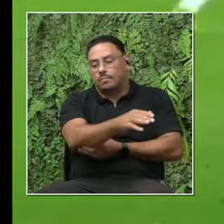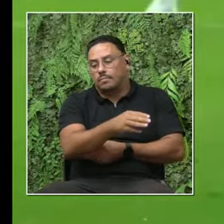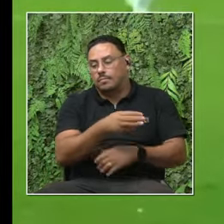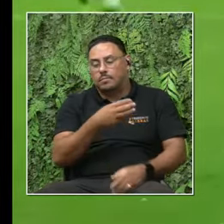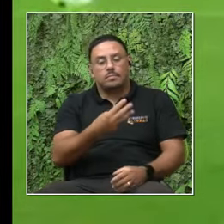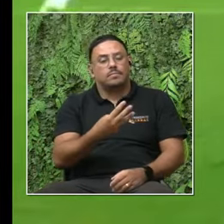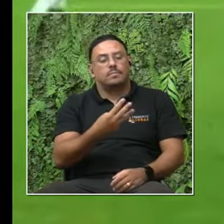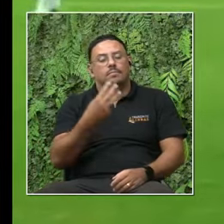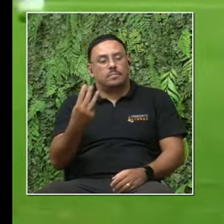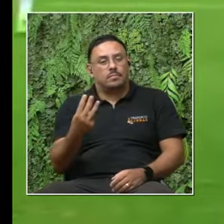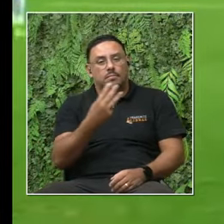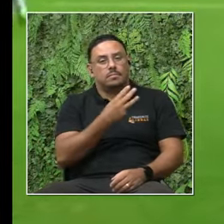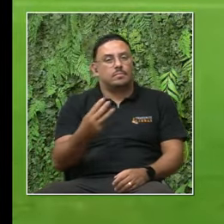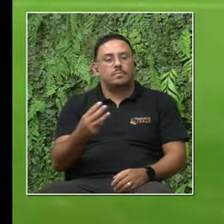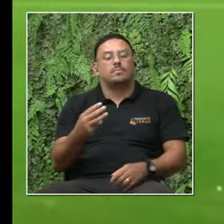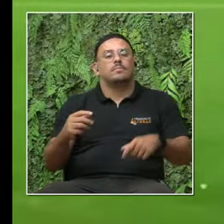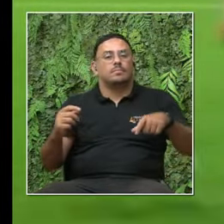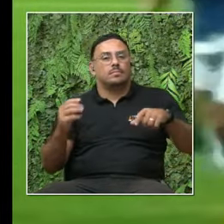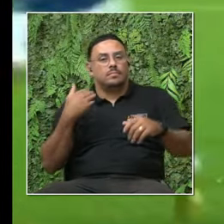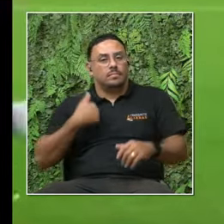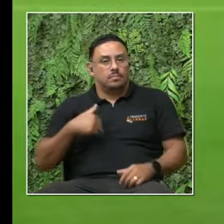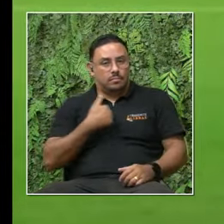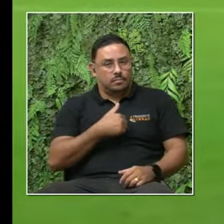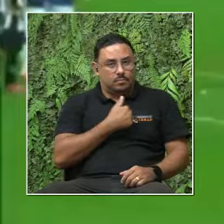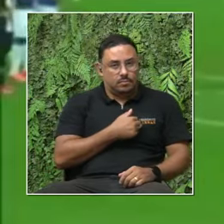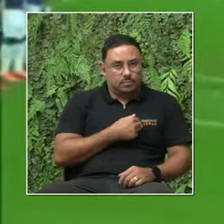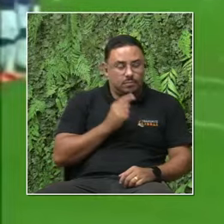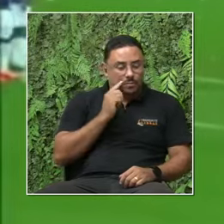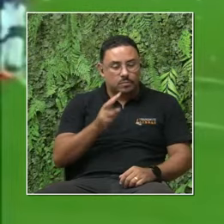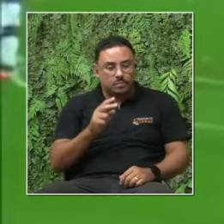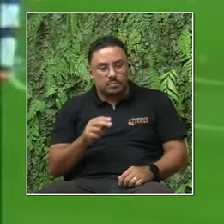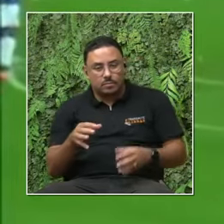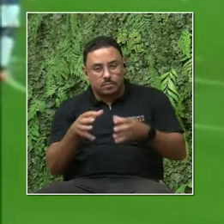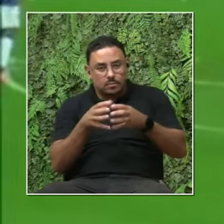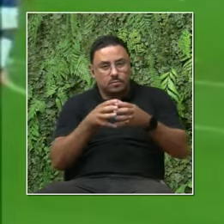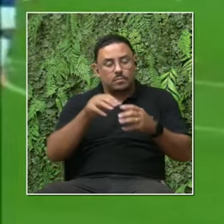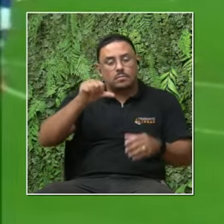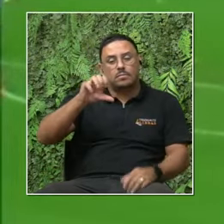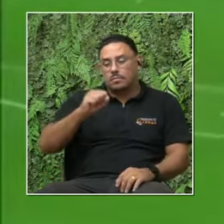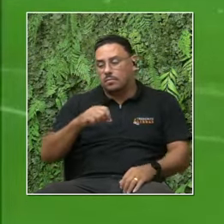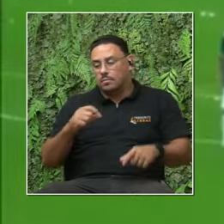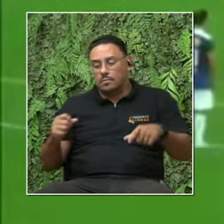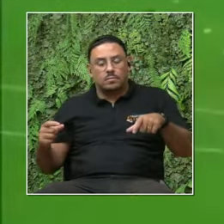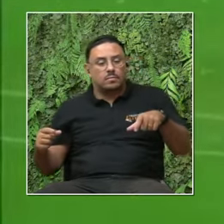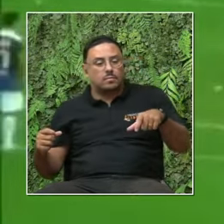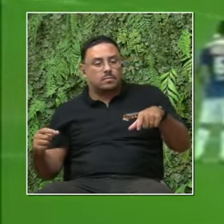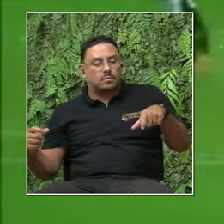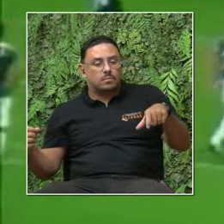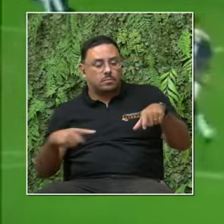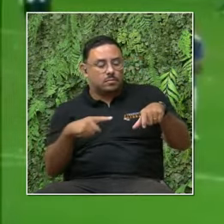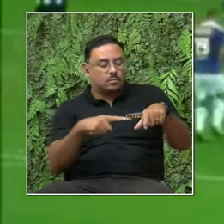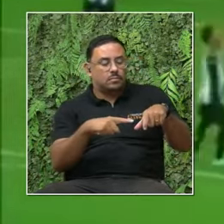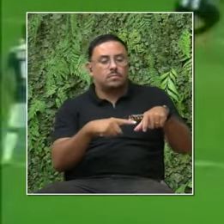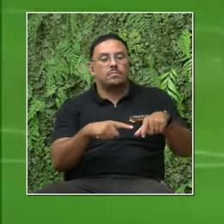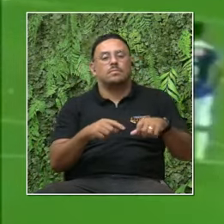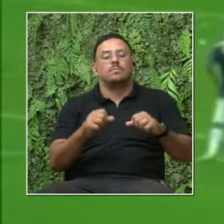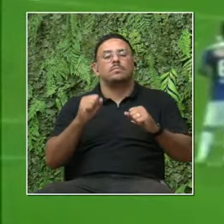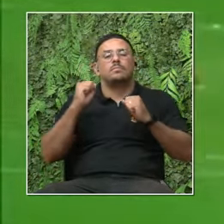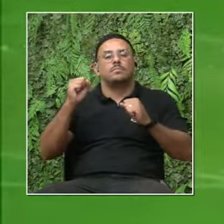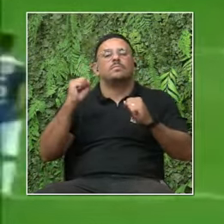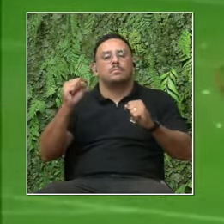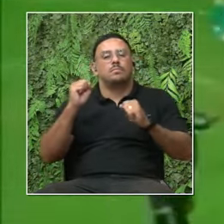33 galucho e Fábio atenção nação 98 vai partir Ronaldo parte o Ronaldo